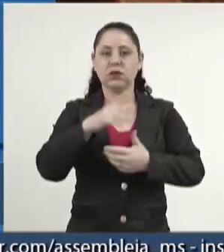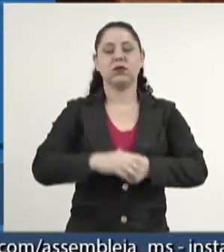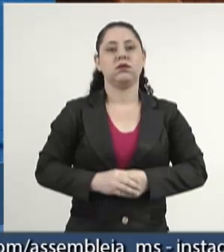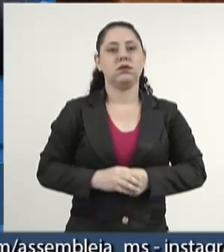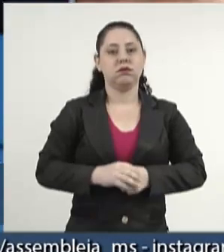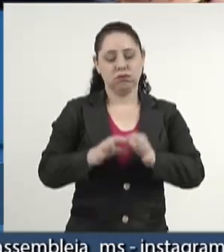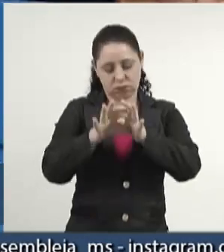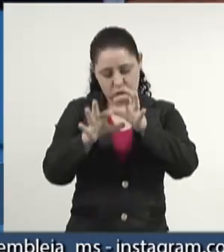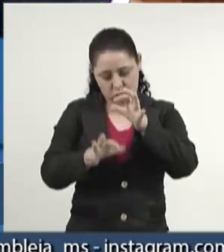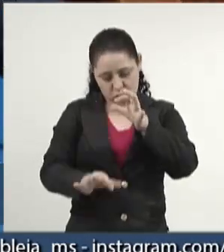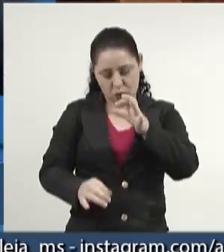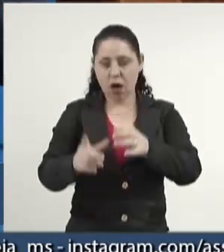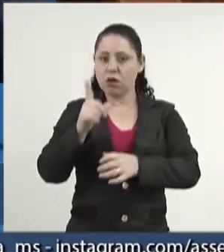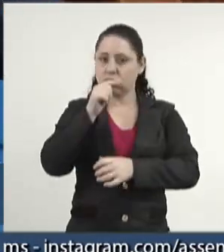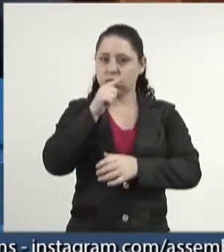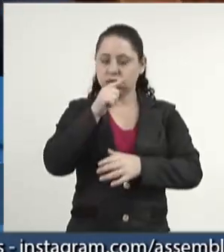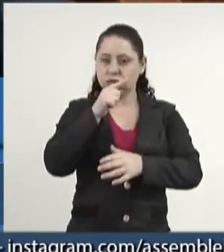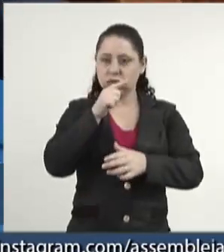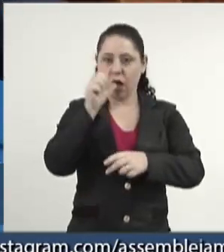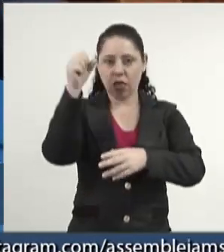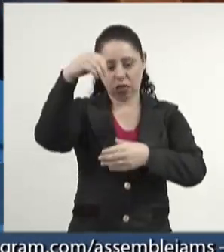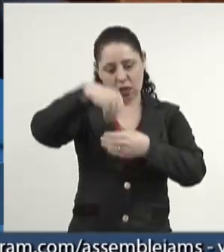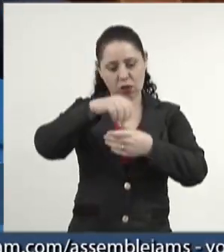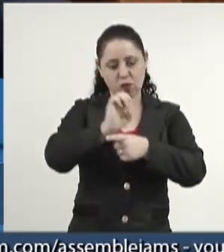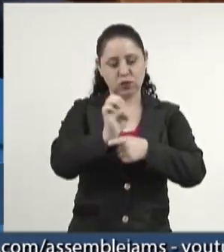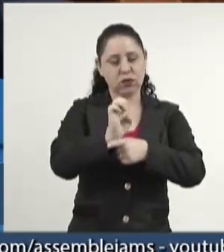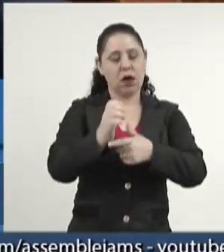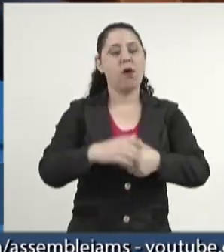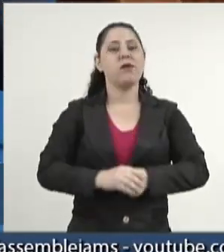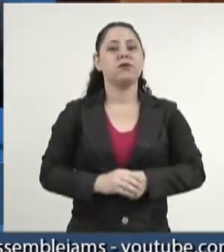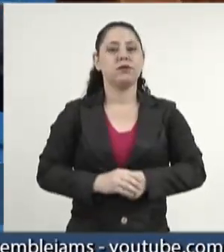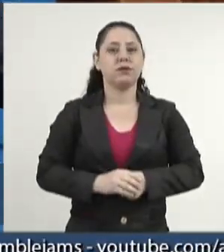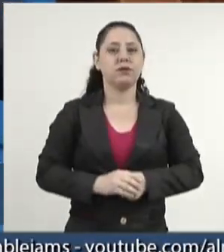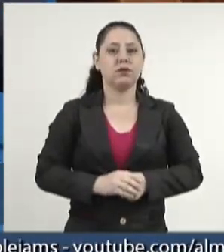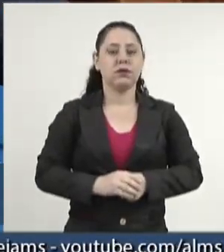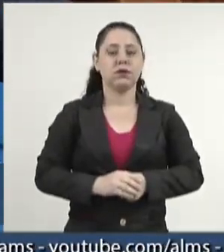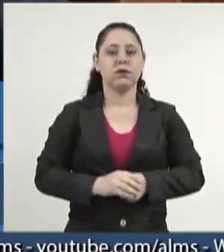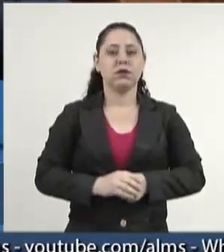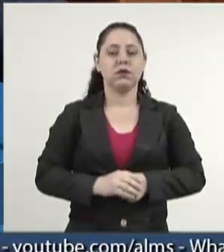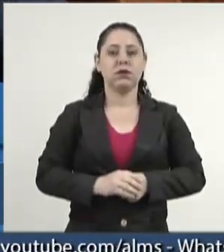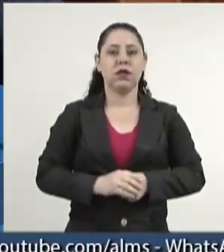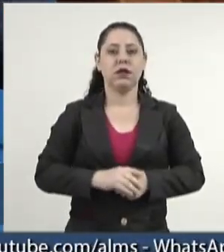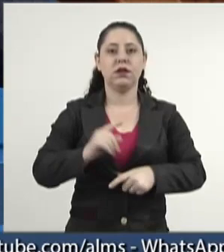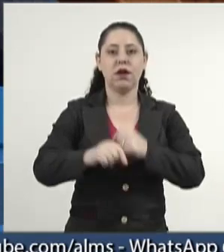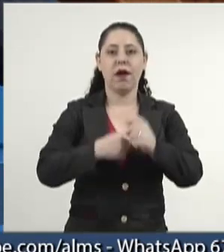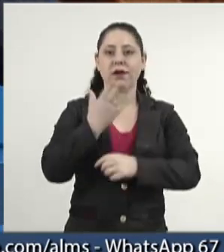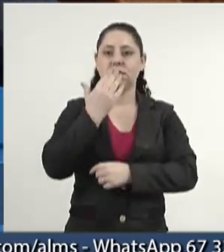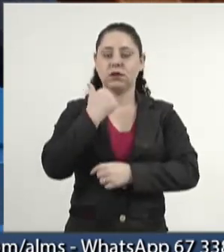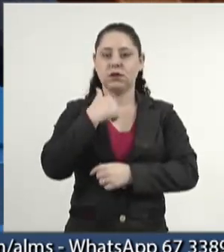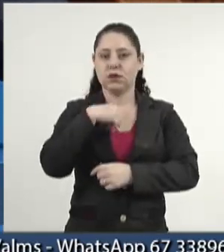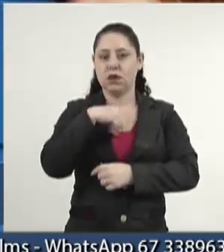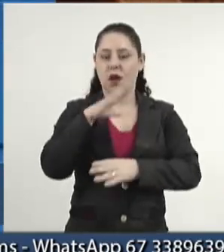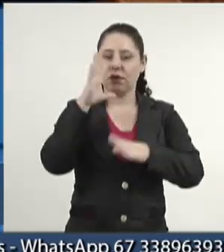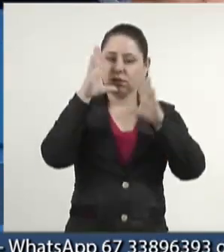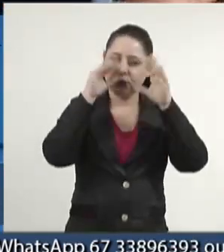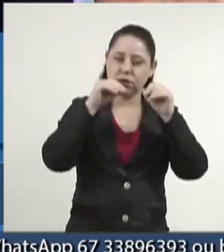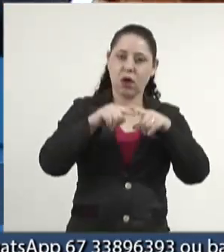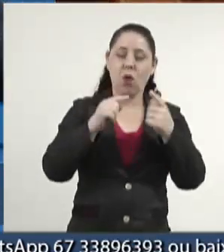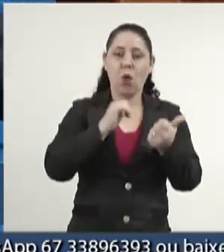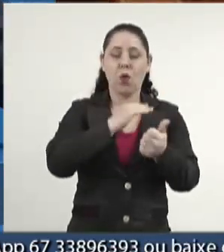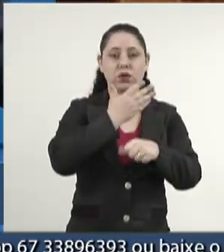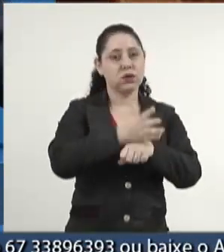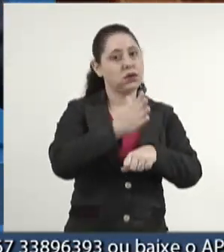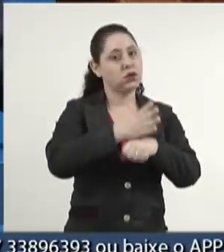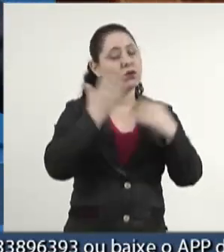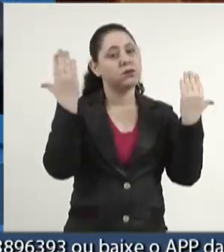uma garrafinha de água dentro da viatura, né? Ele vai jantar. Agora, o teste de